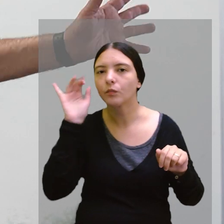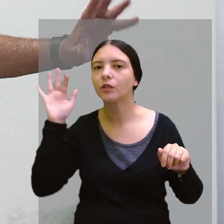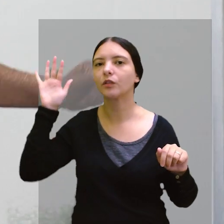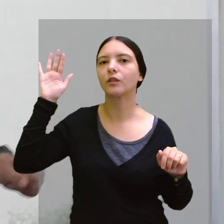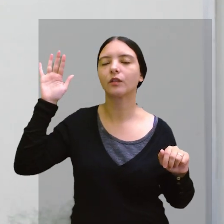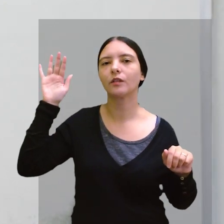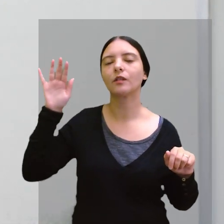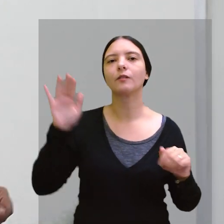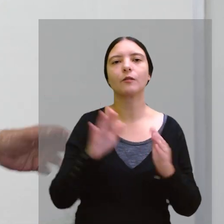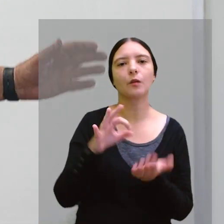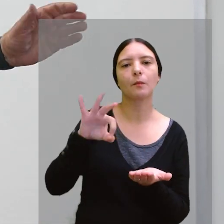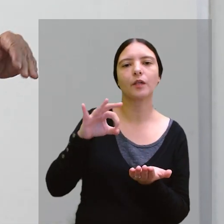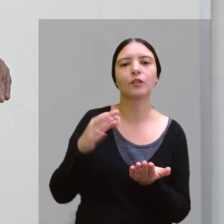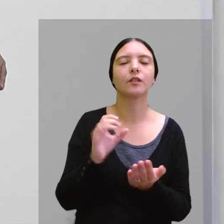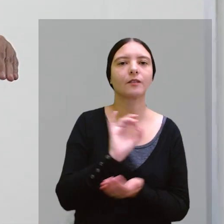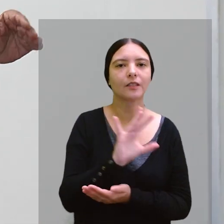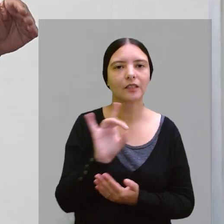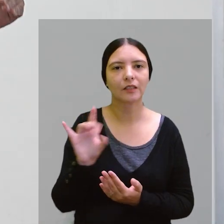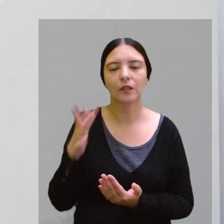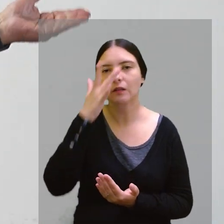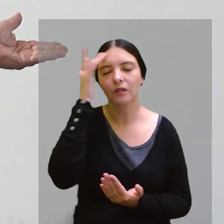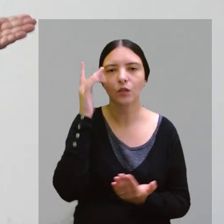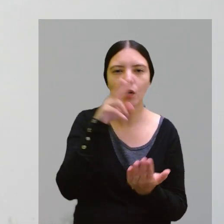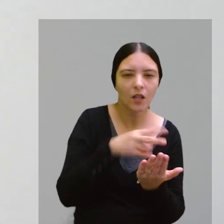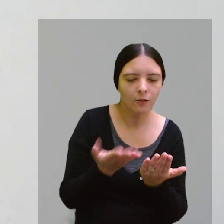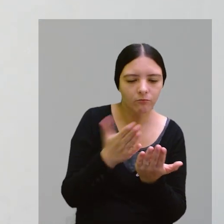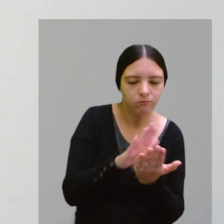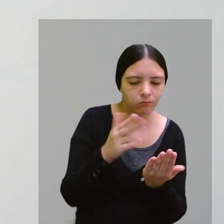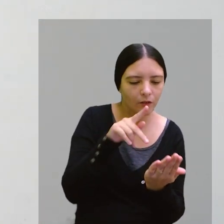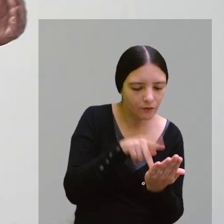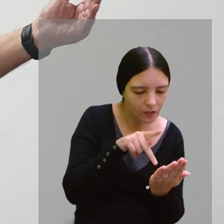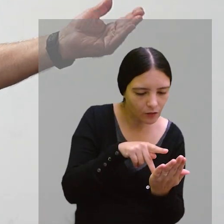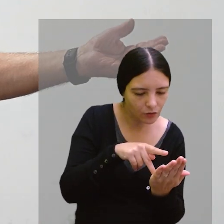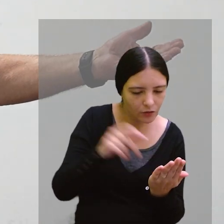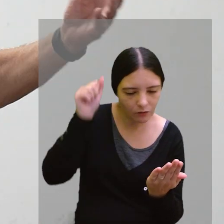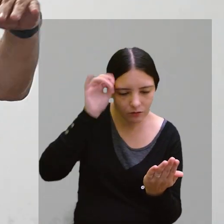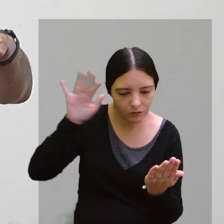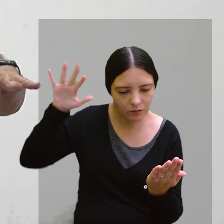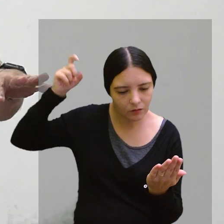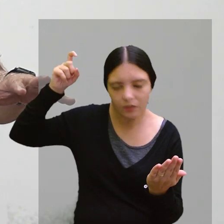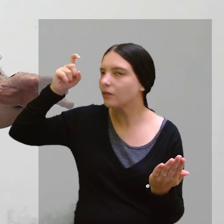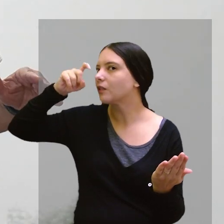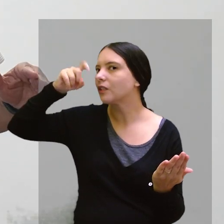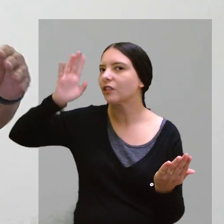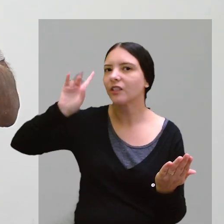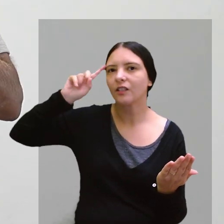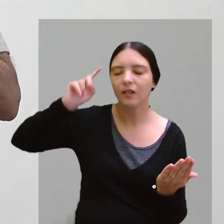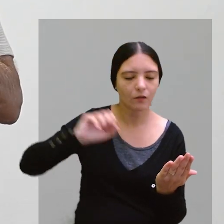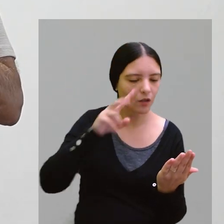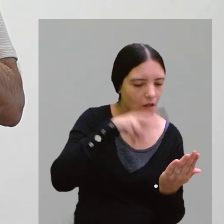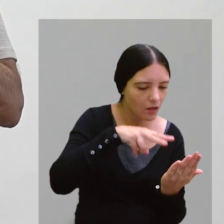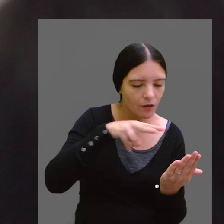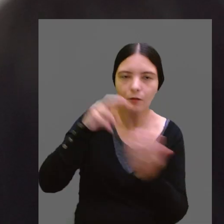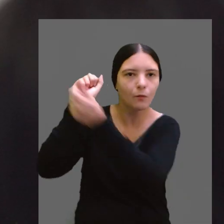em cada página. E o leitor fica entre o real e o ficcional, enquanto lê ou quando para de ler.